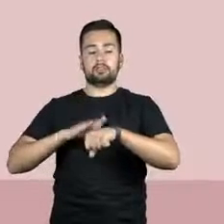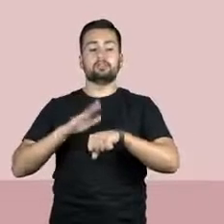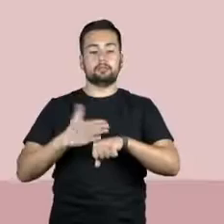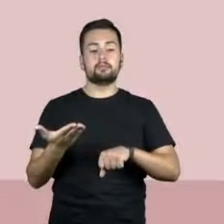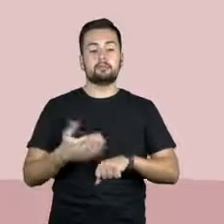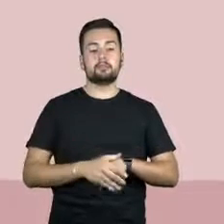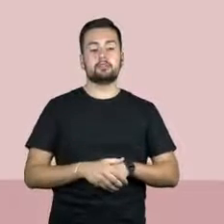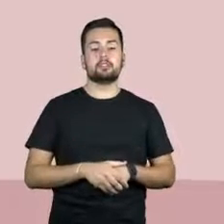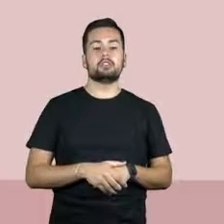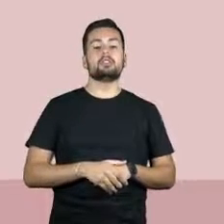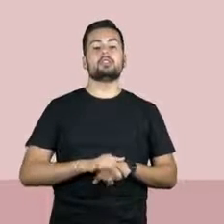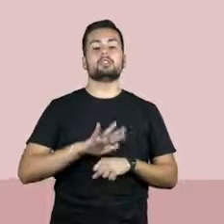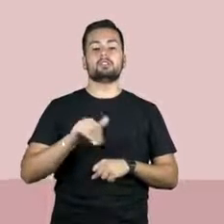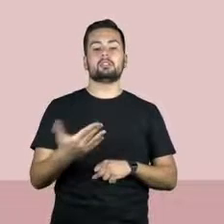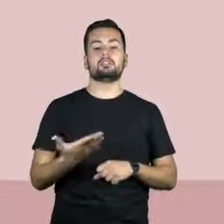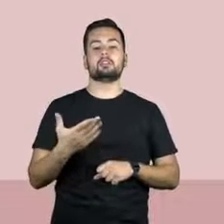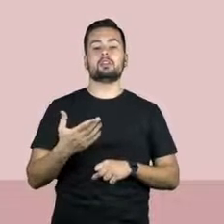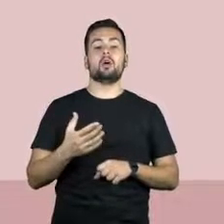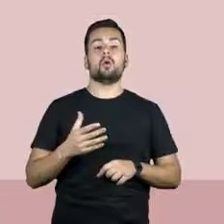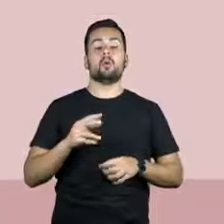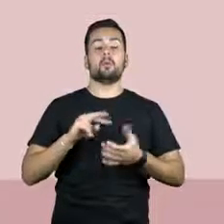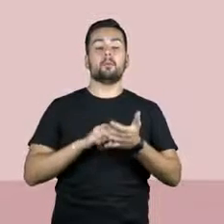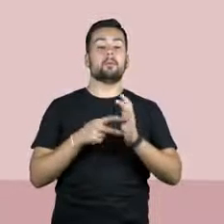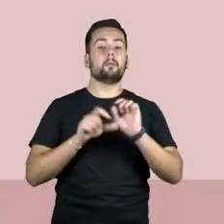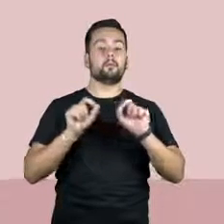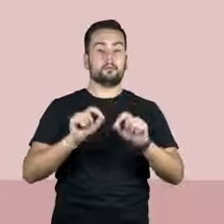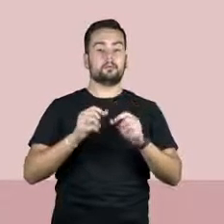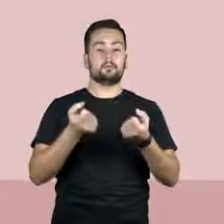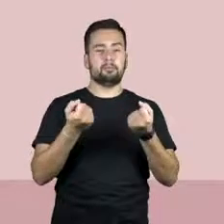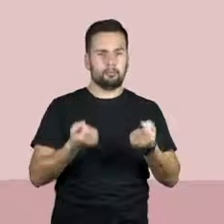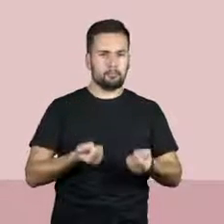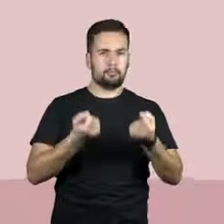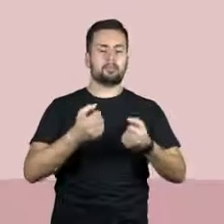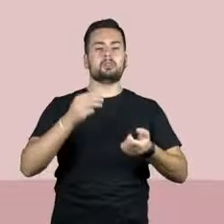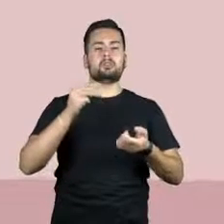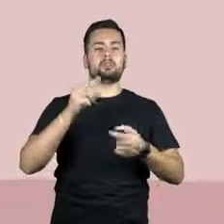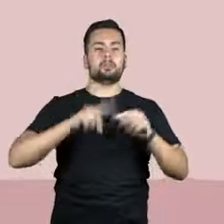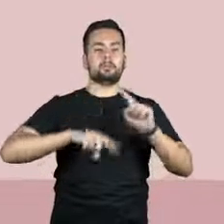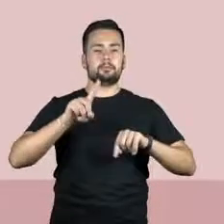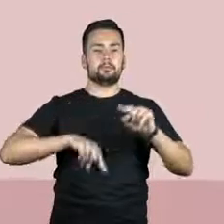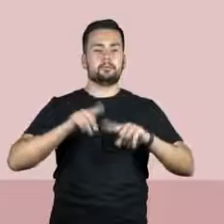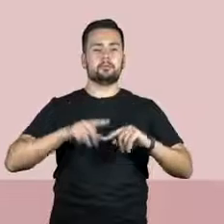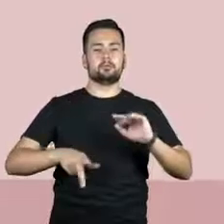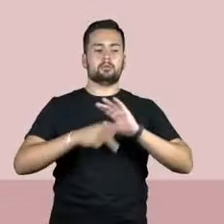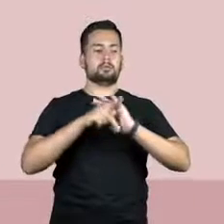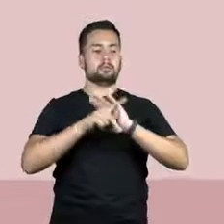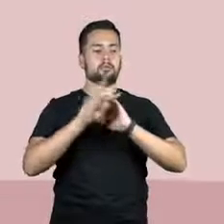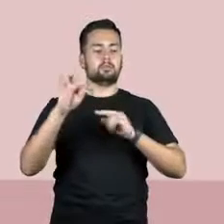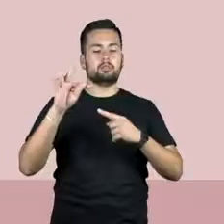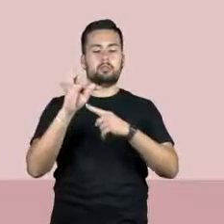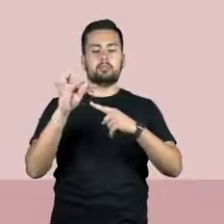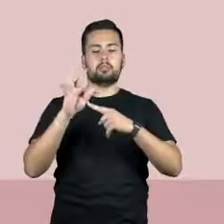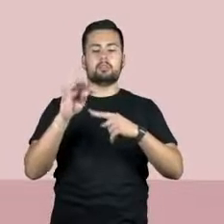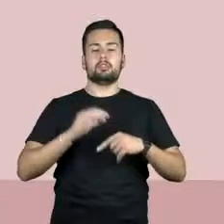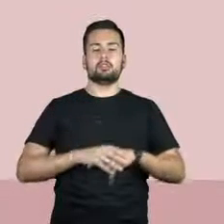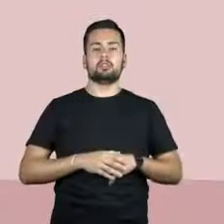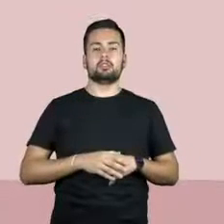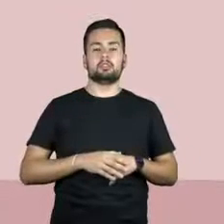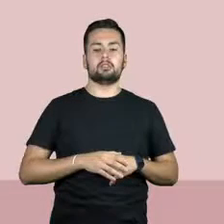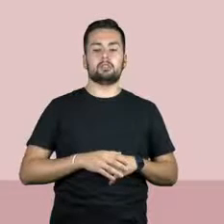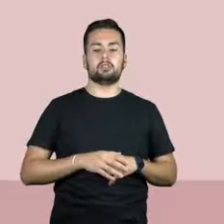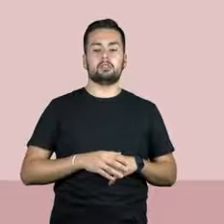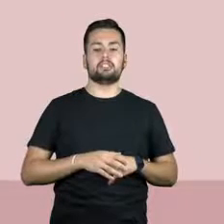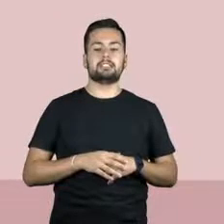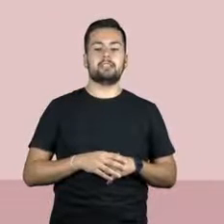Que basicamente se remete ao peso específico do material que compõe o corpo do talude, né? Então, em quilômetro por metro cúbico,